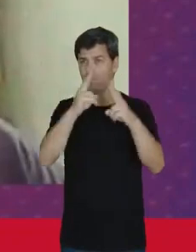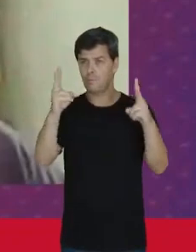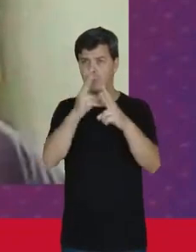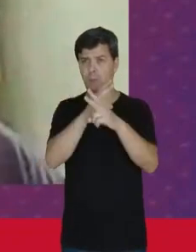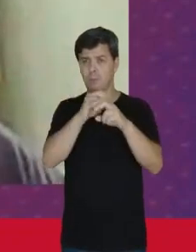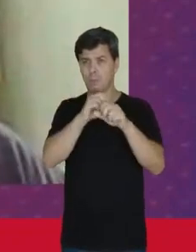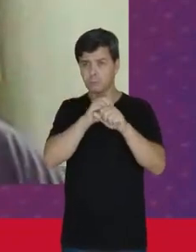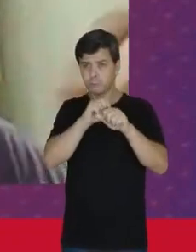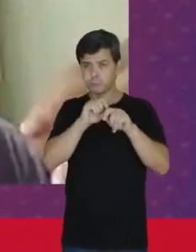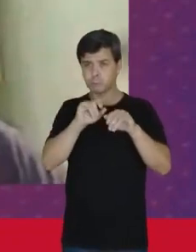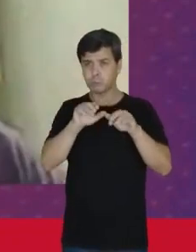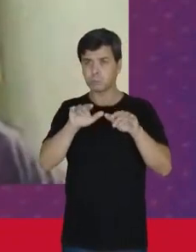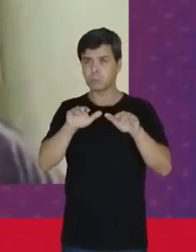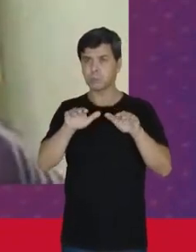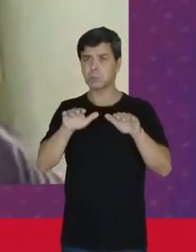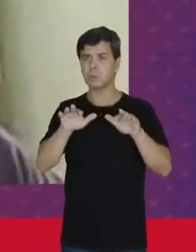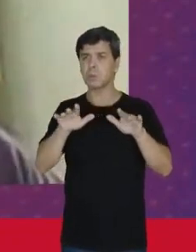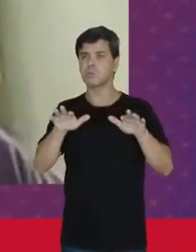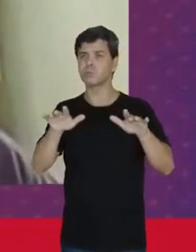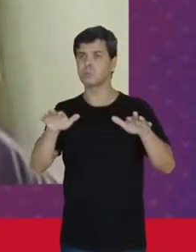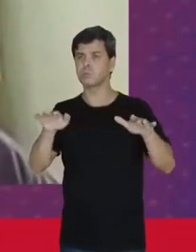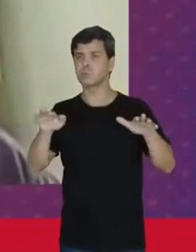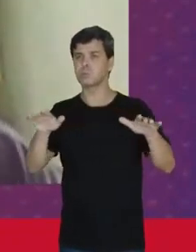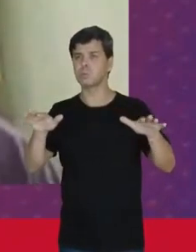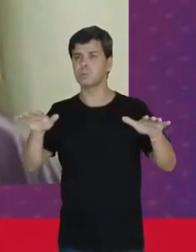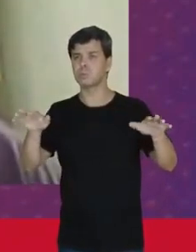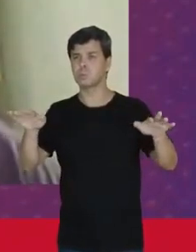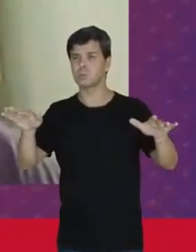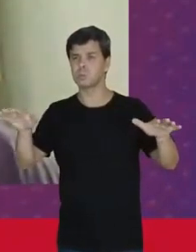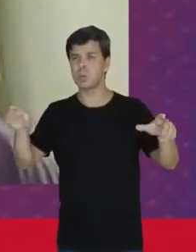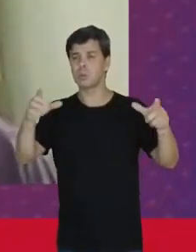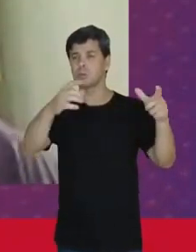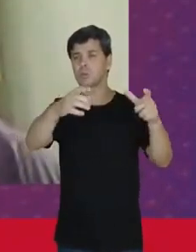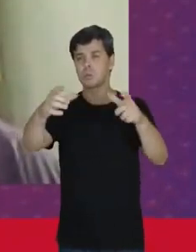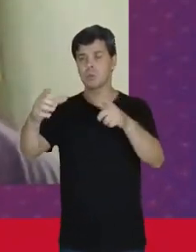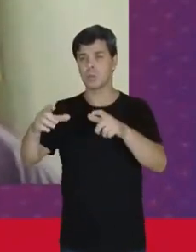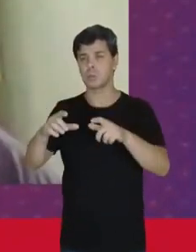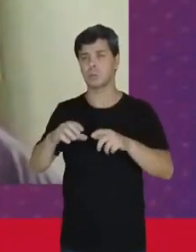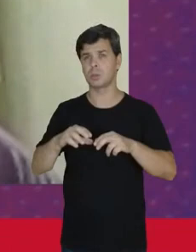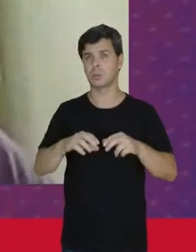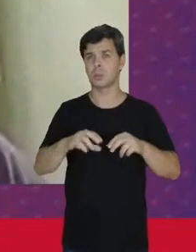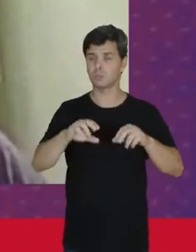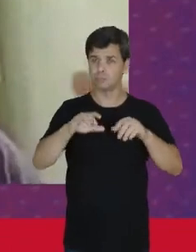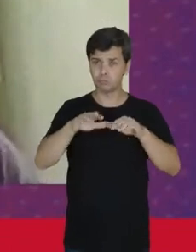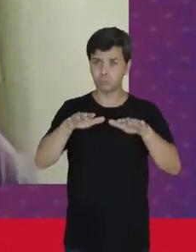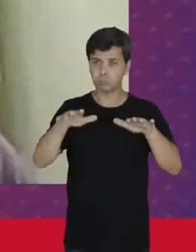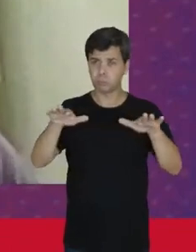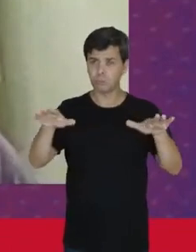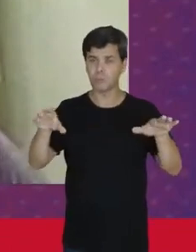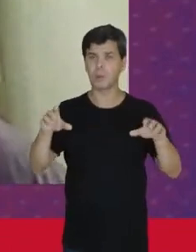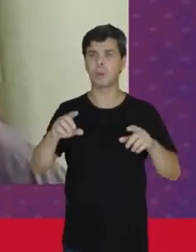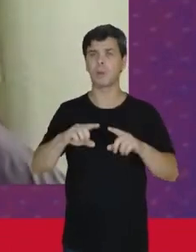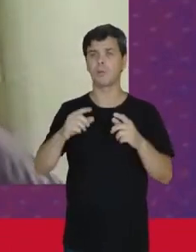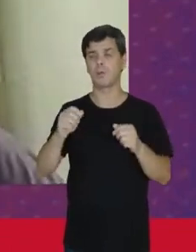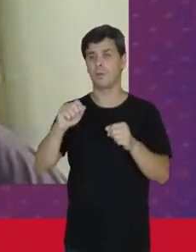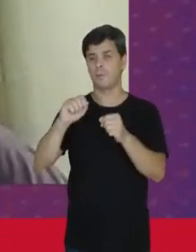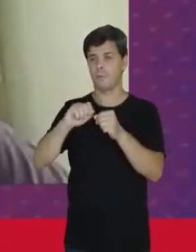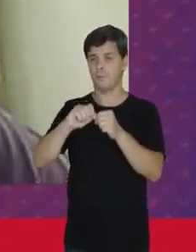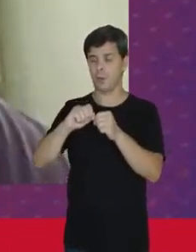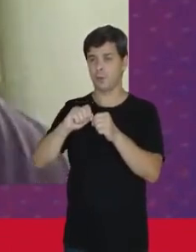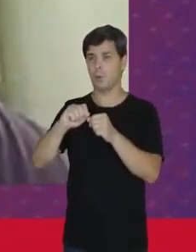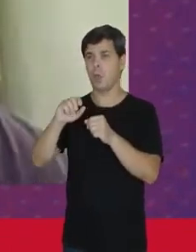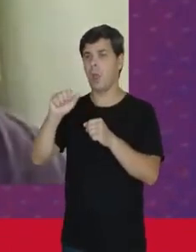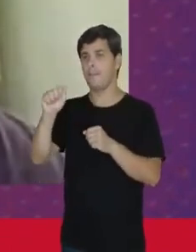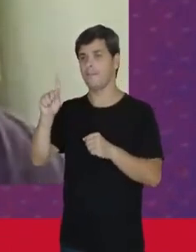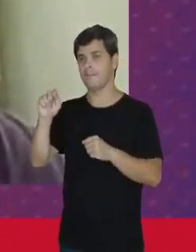vento, essas partículas podem migrar para vários outros lugares muito distantes da onde foi aplicado esse